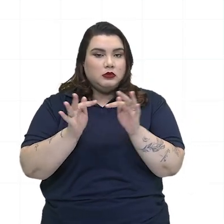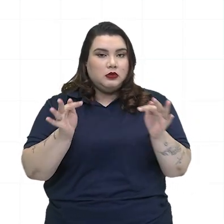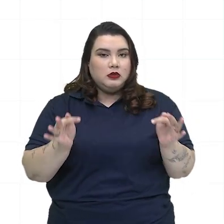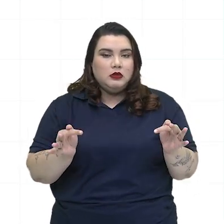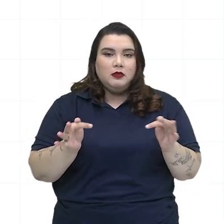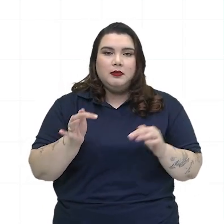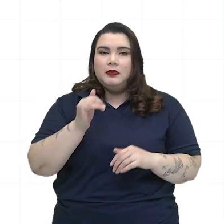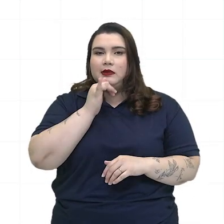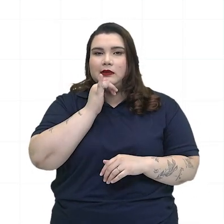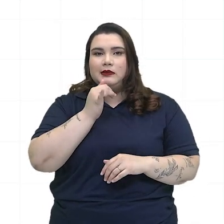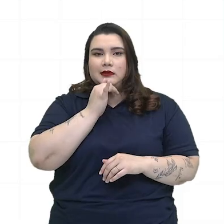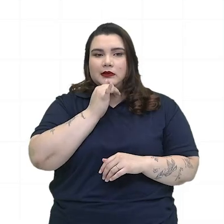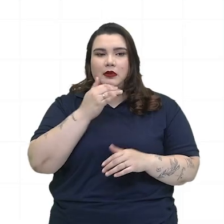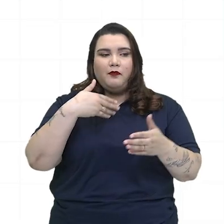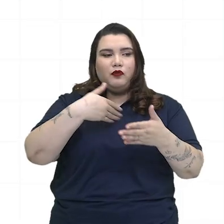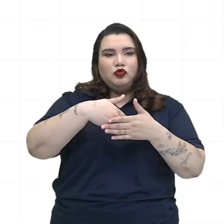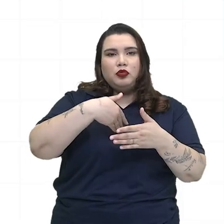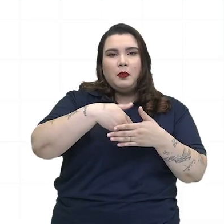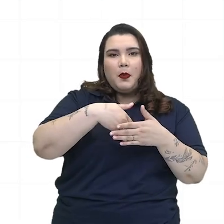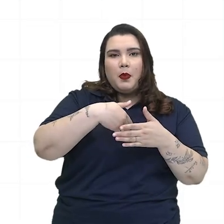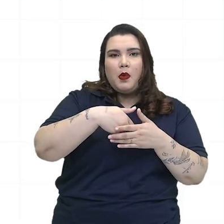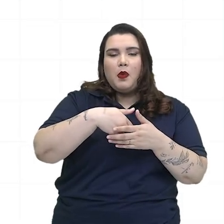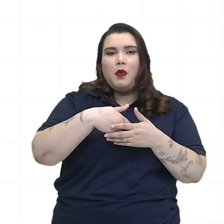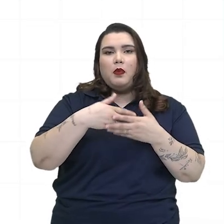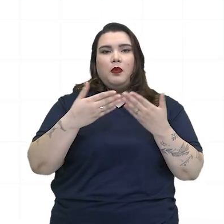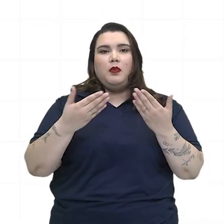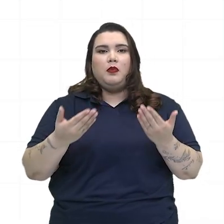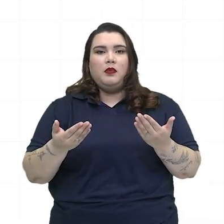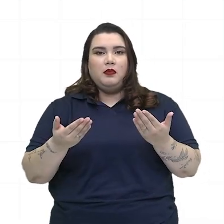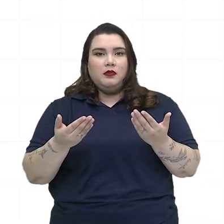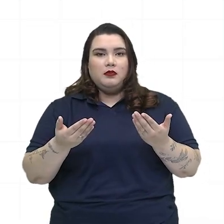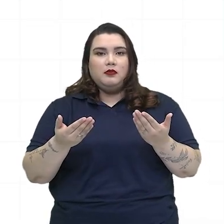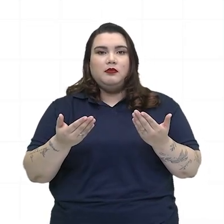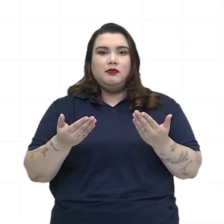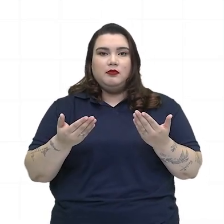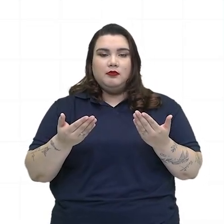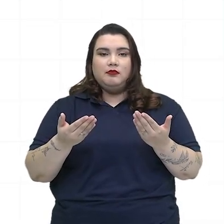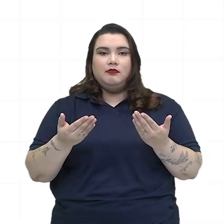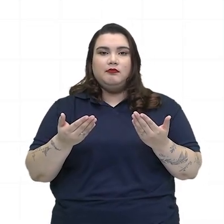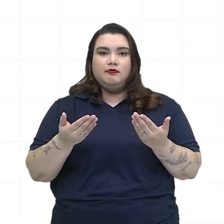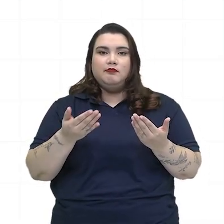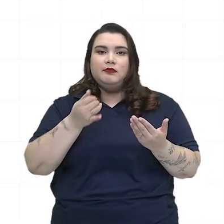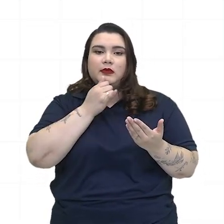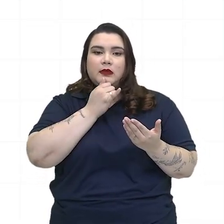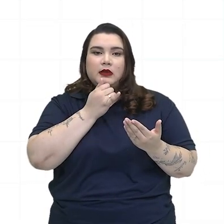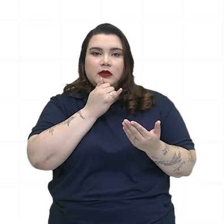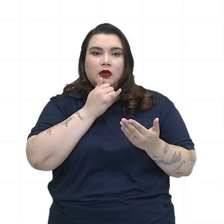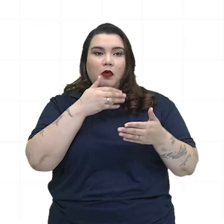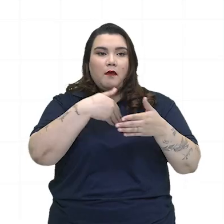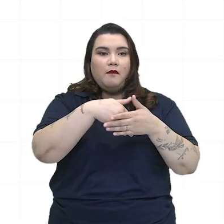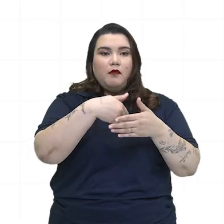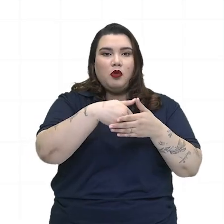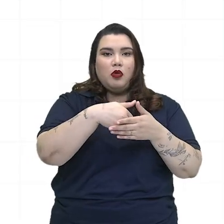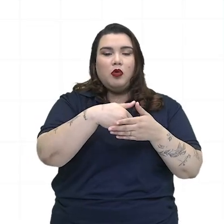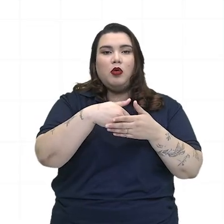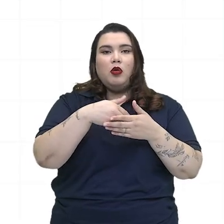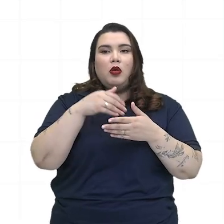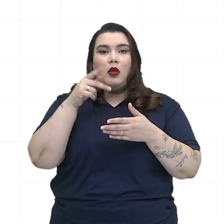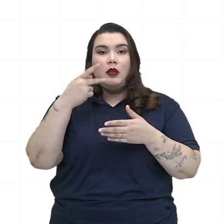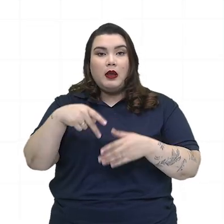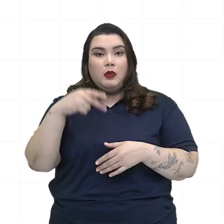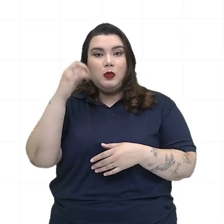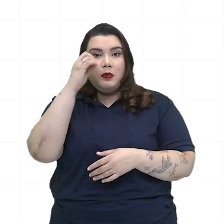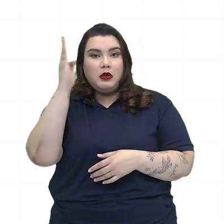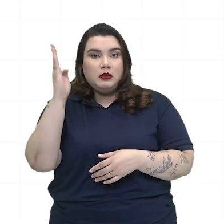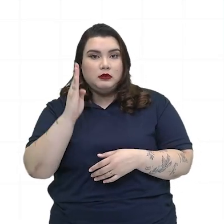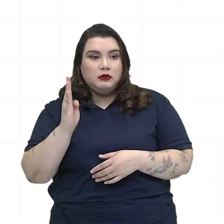simples jogar bola, né, jogar bola aí, não é a bola de futebol americano, é bola brasileira, né,